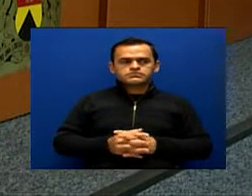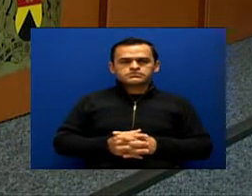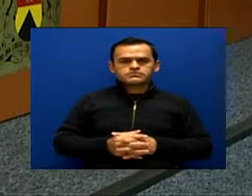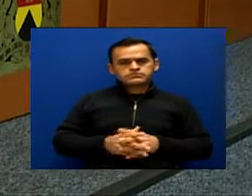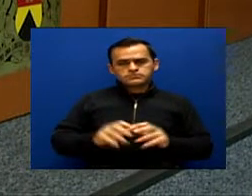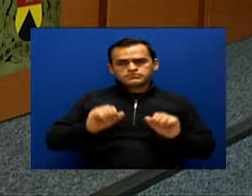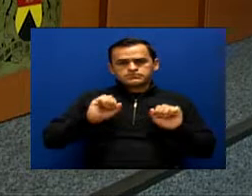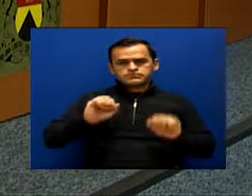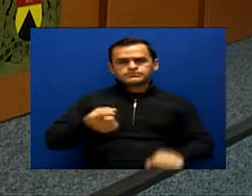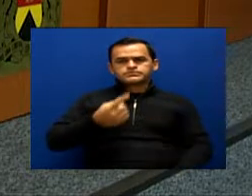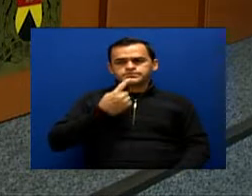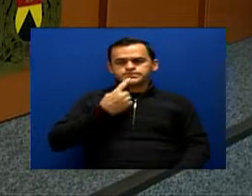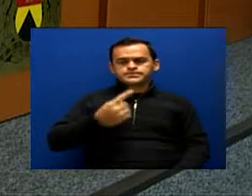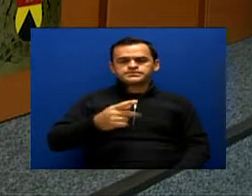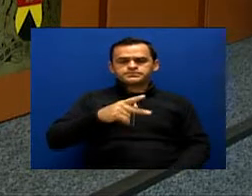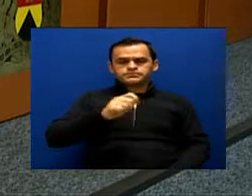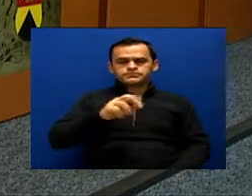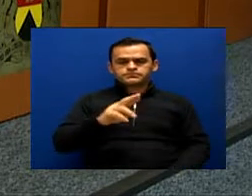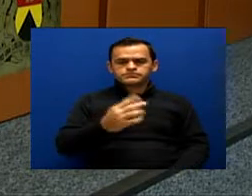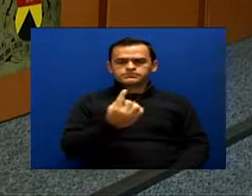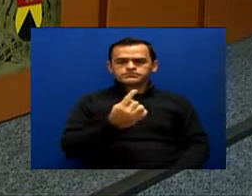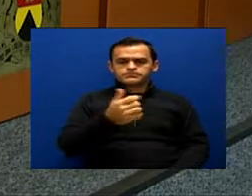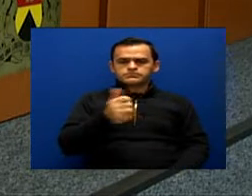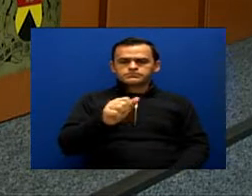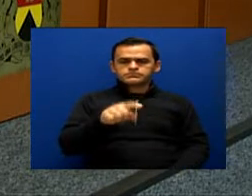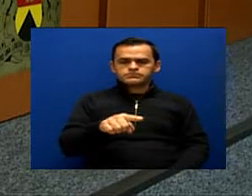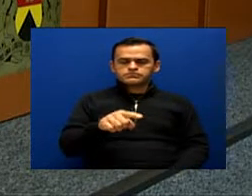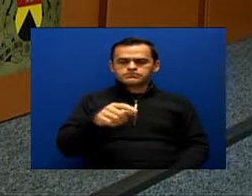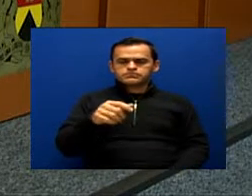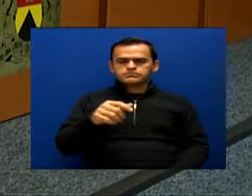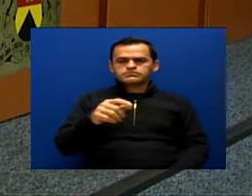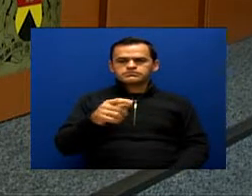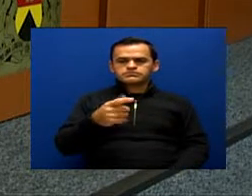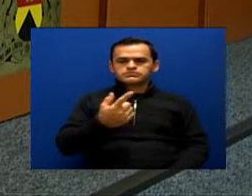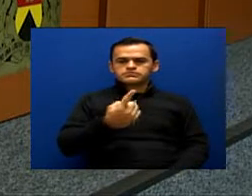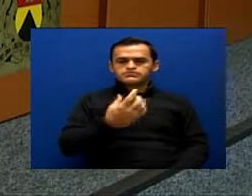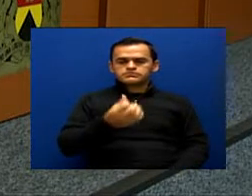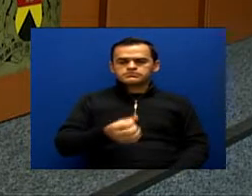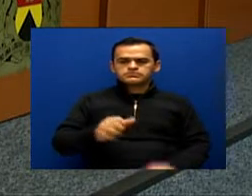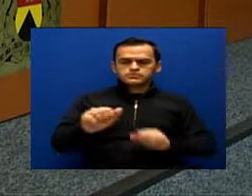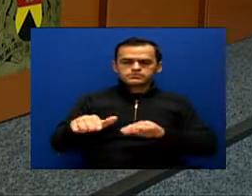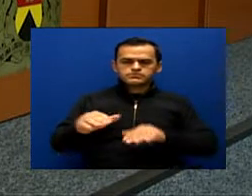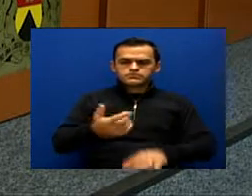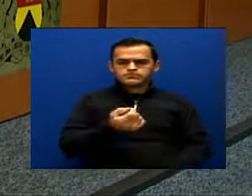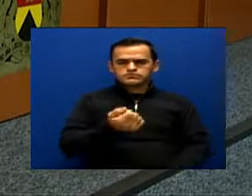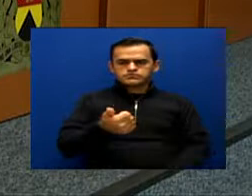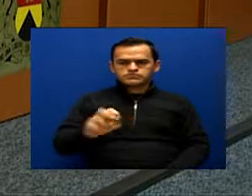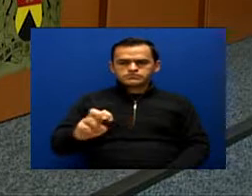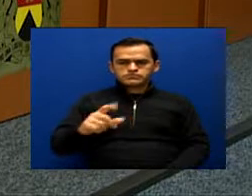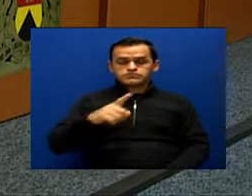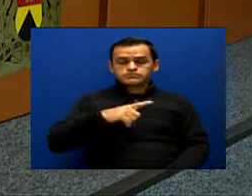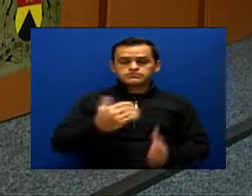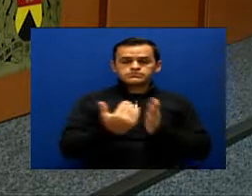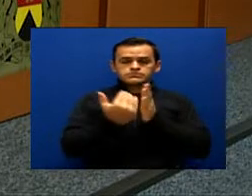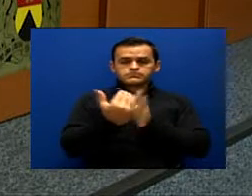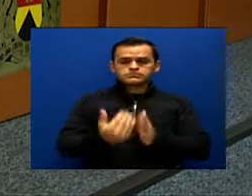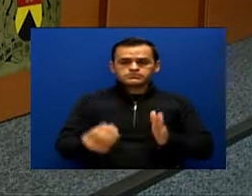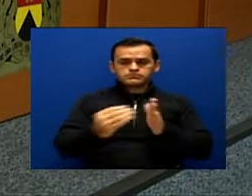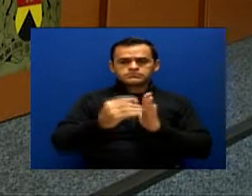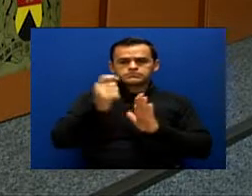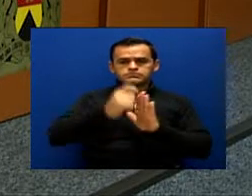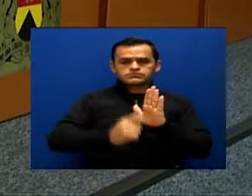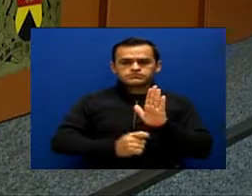Pode falar. O parágrafo 1º da Lei 11.174, 16 de setembro de 2015, passa a ter a seguinte